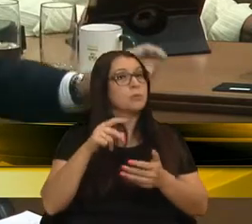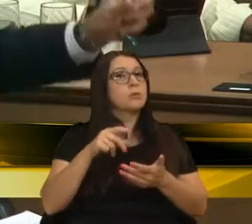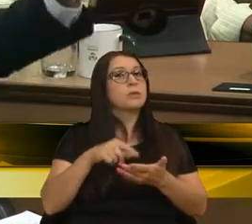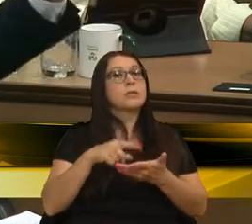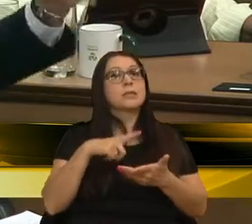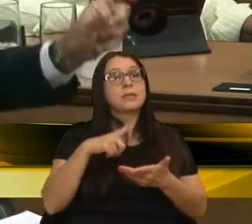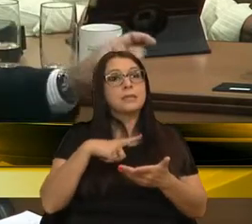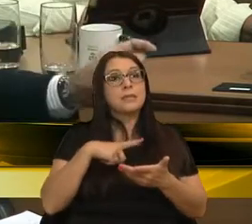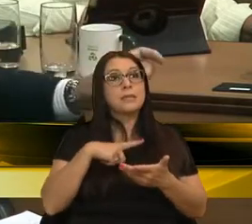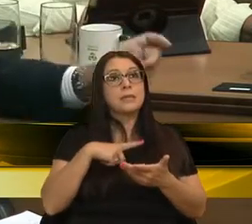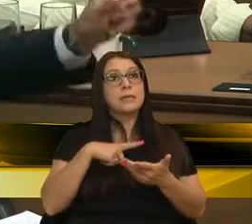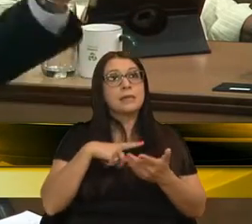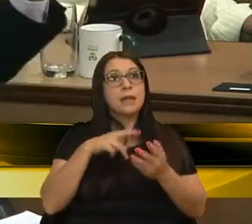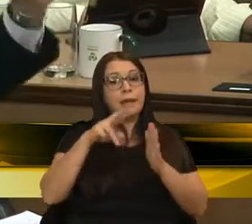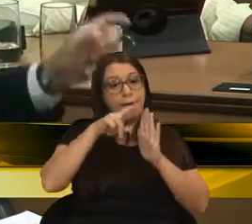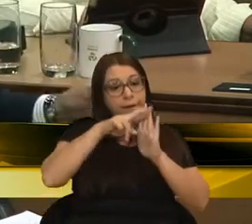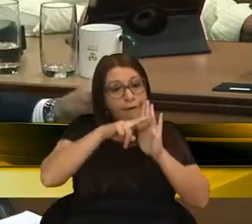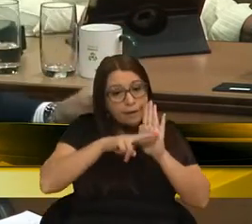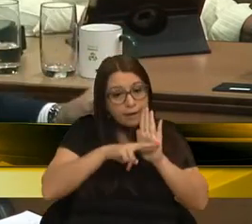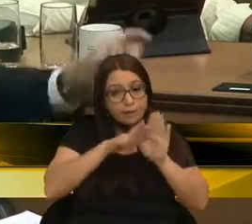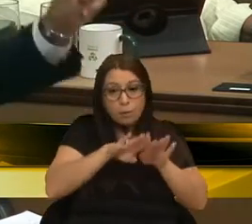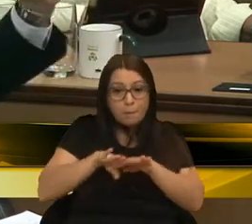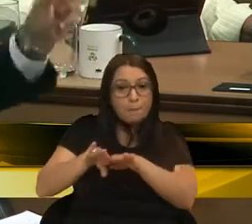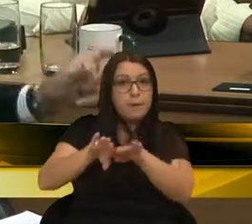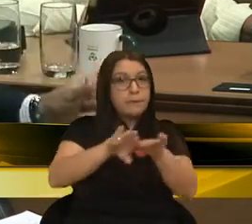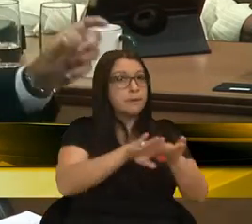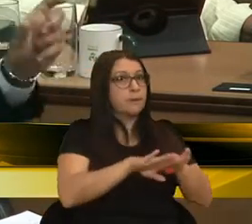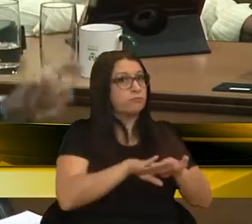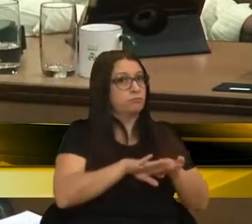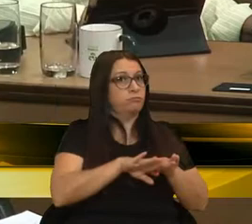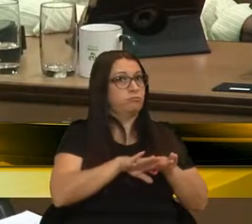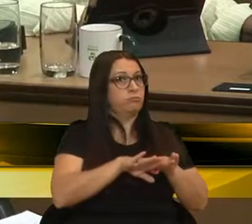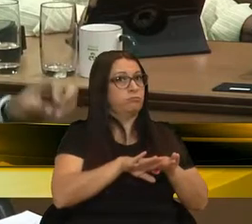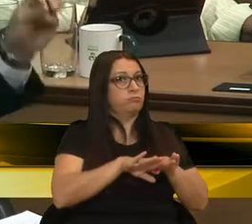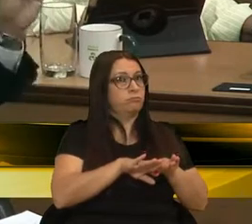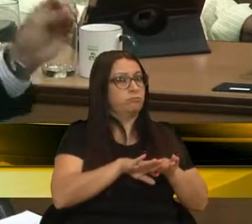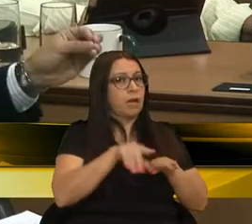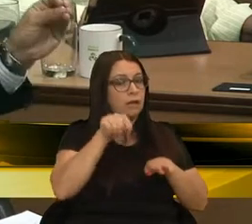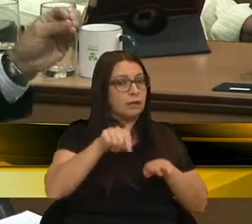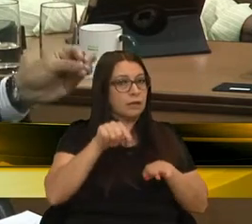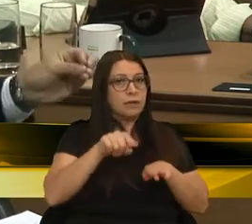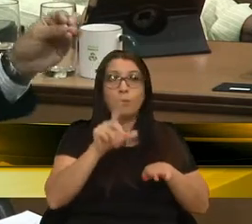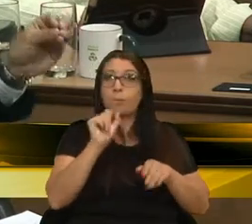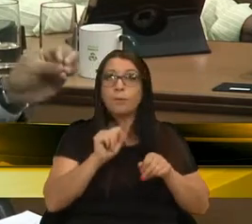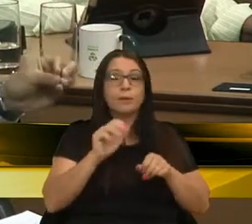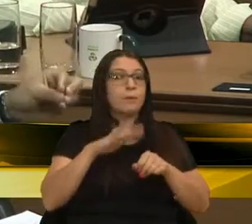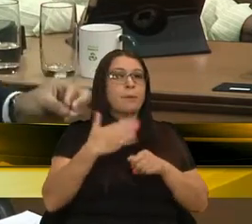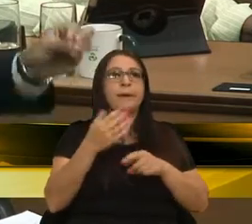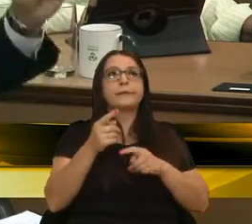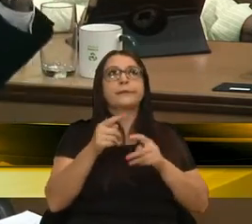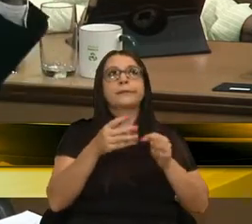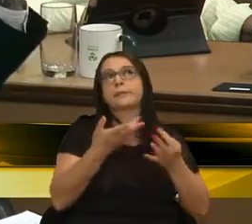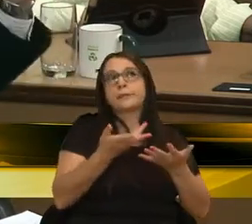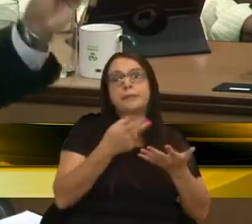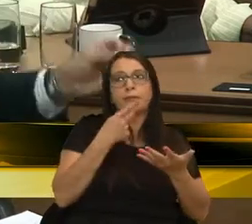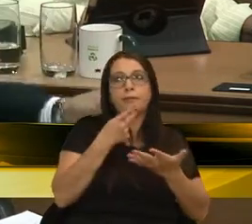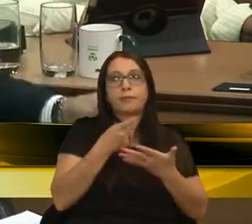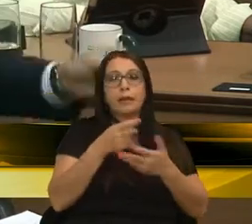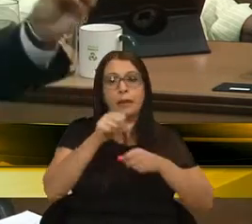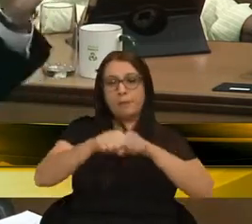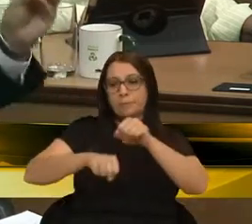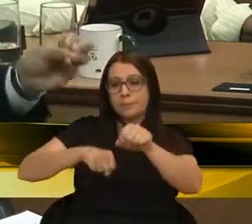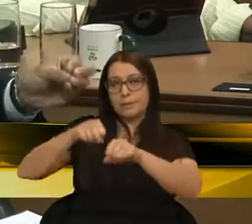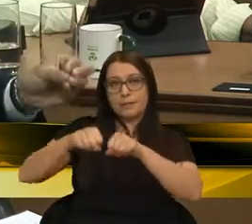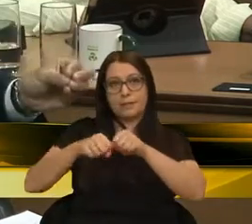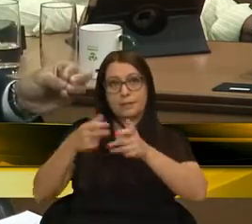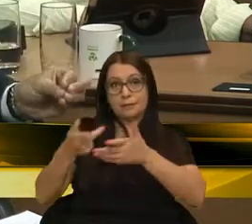ter diretrizes, ter um padrão de ação uniforme e duradouro. Nós não podemos mais tratar, né, a bicicleta,